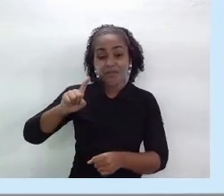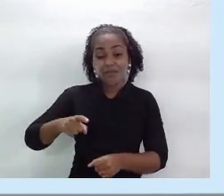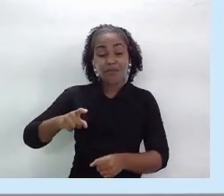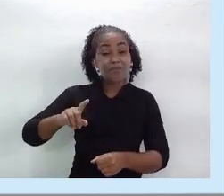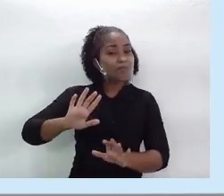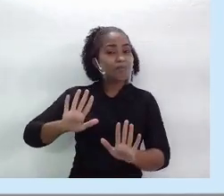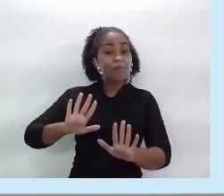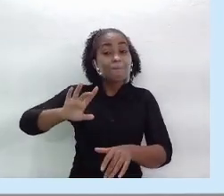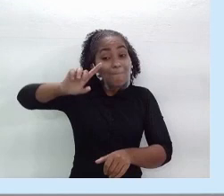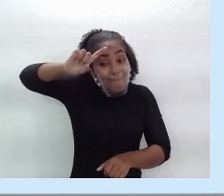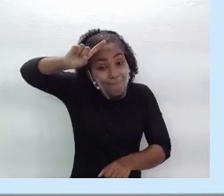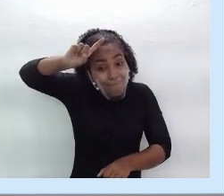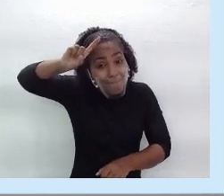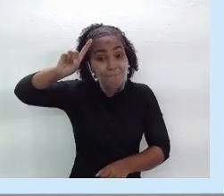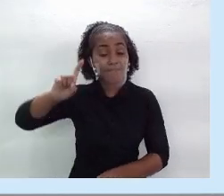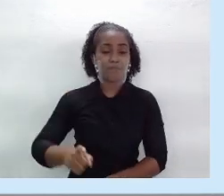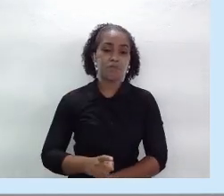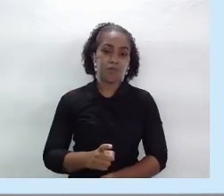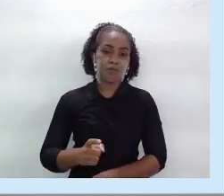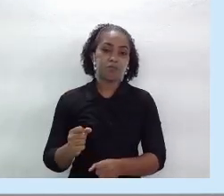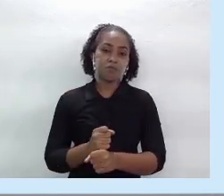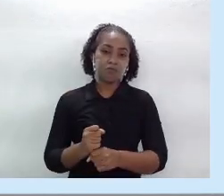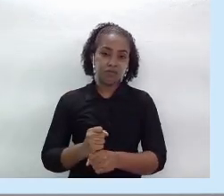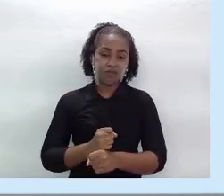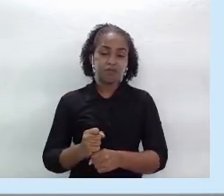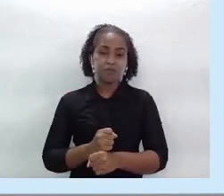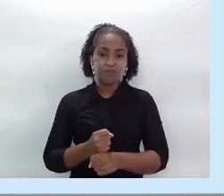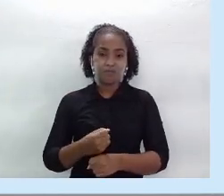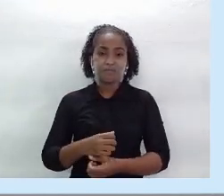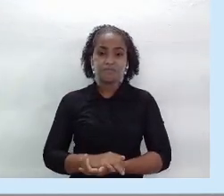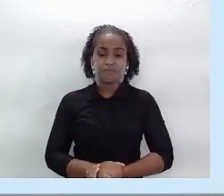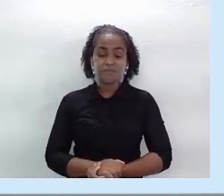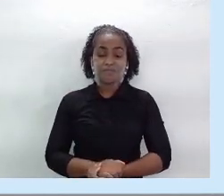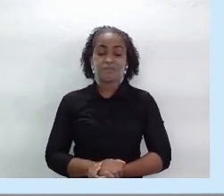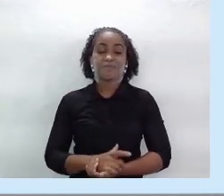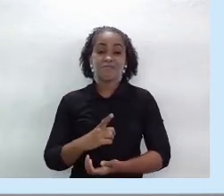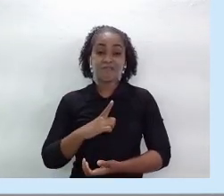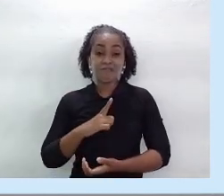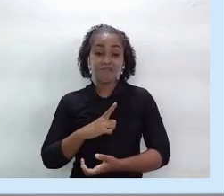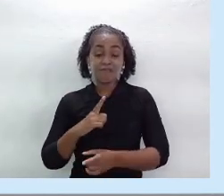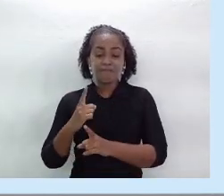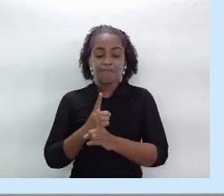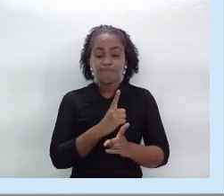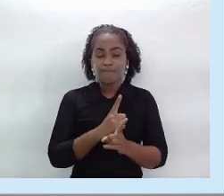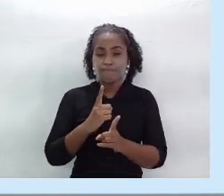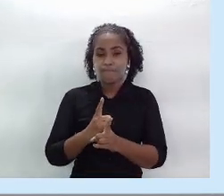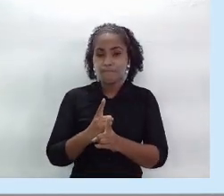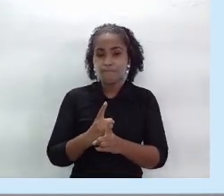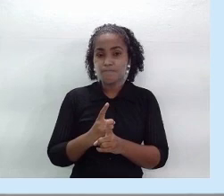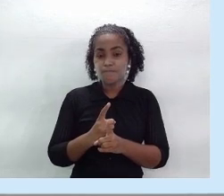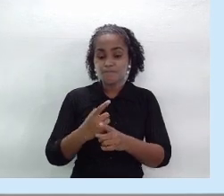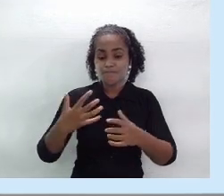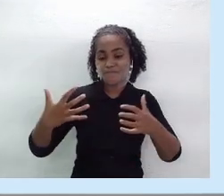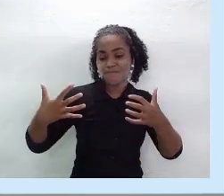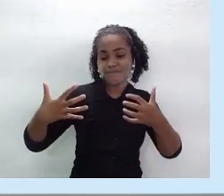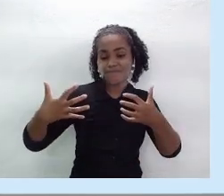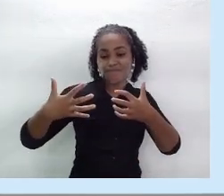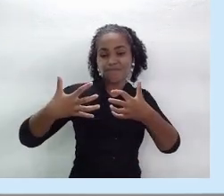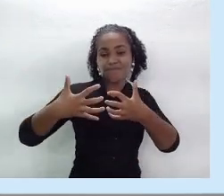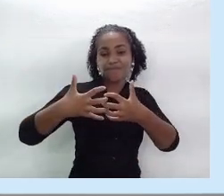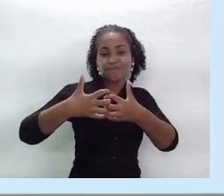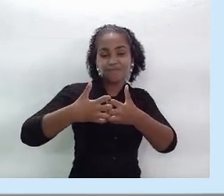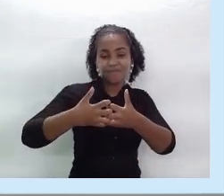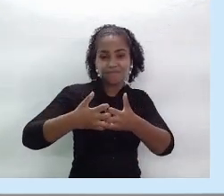São 300 milhões de anos. Sugerindo que os dois continentes